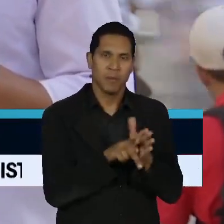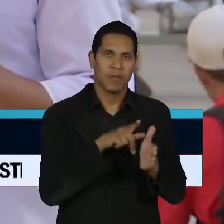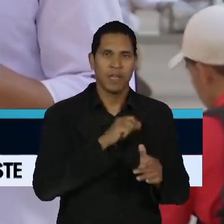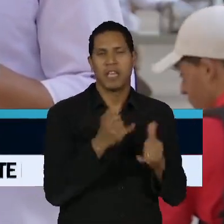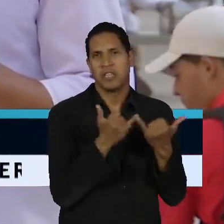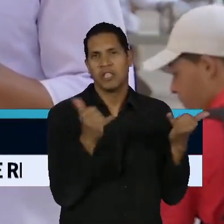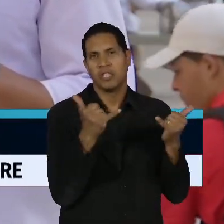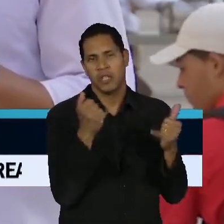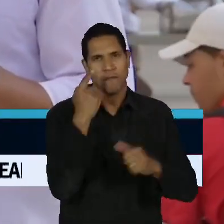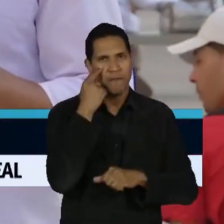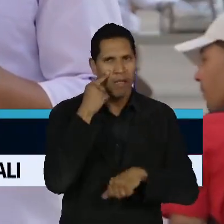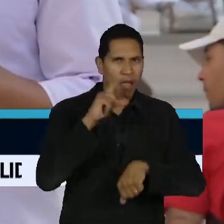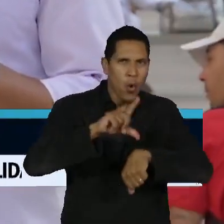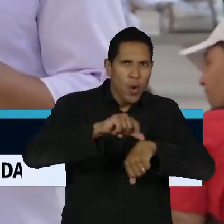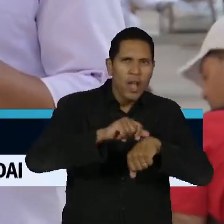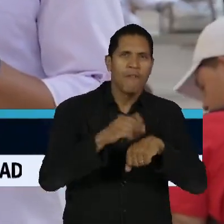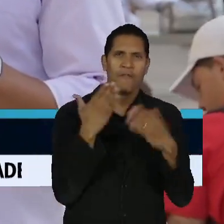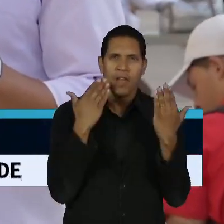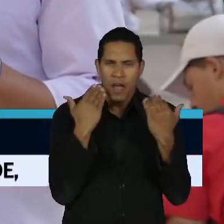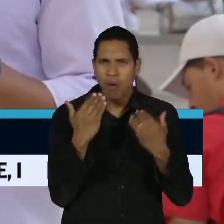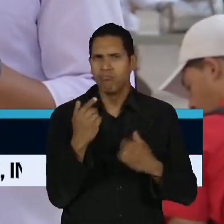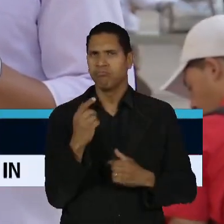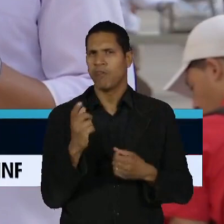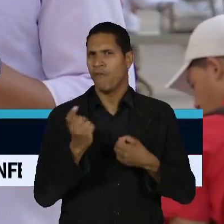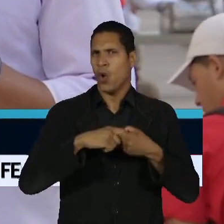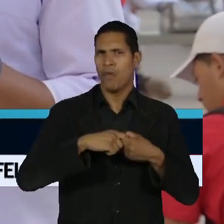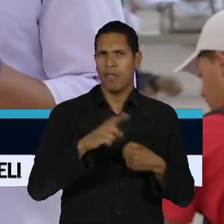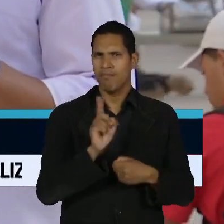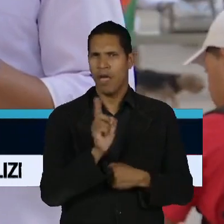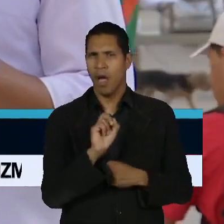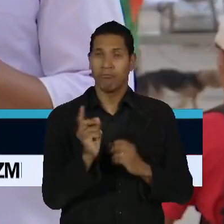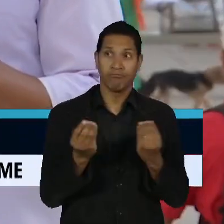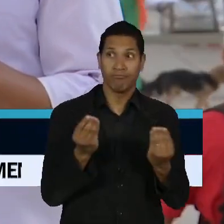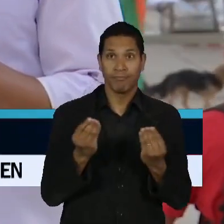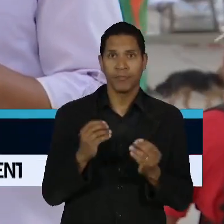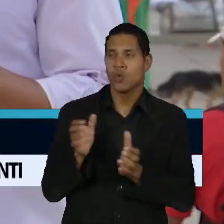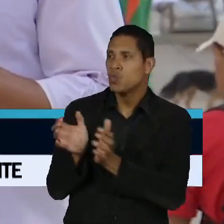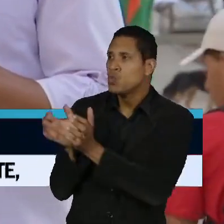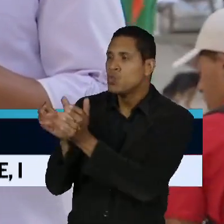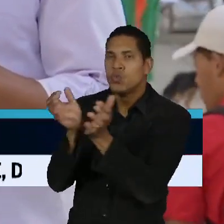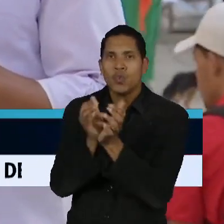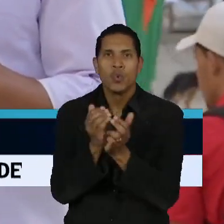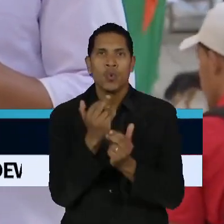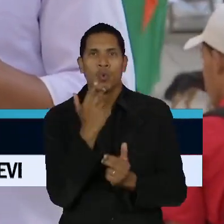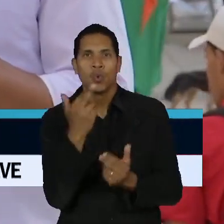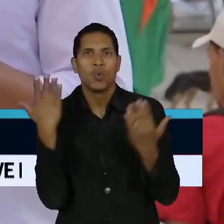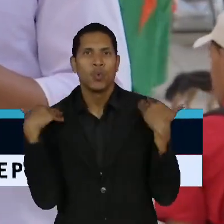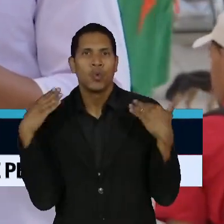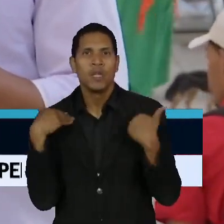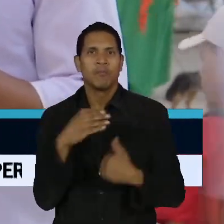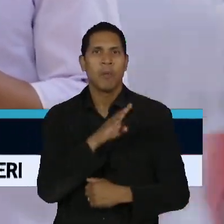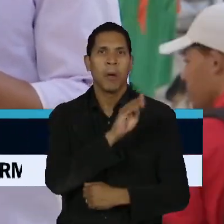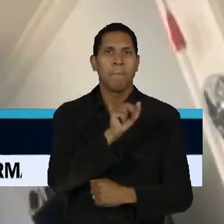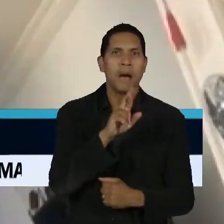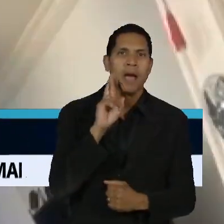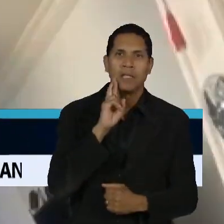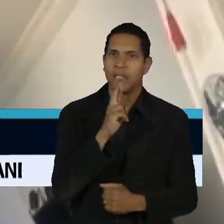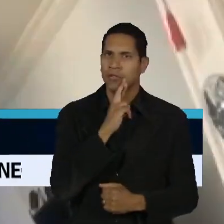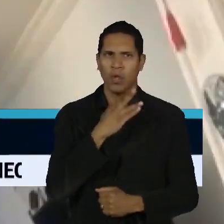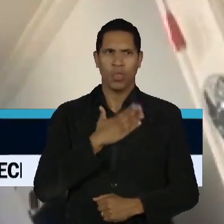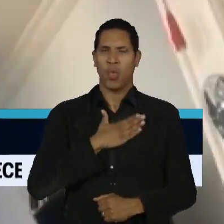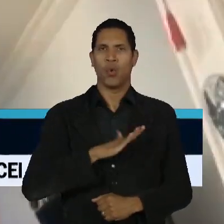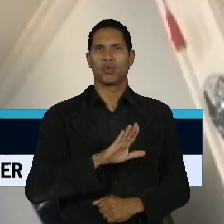necessário retomar o horário de verão neste ano desagradou representantes do setores de turismo bares e restaurantes